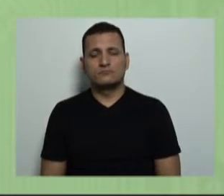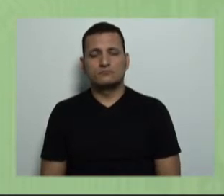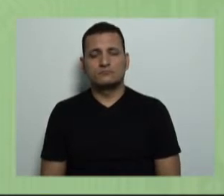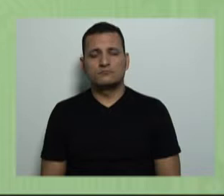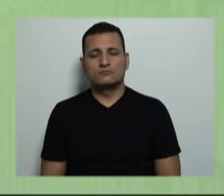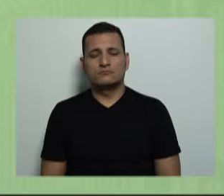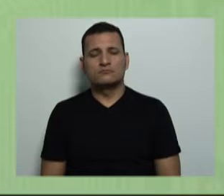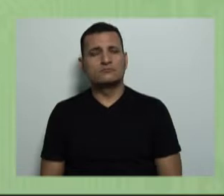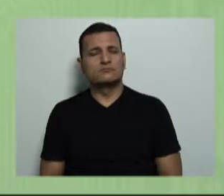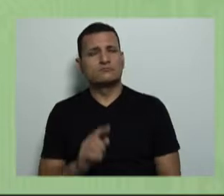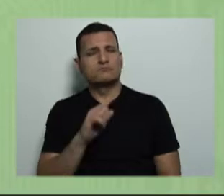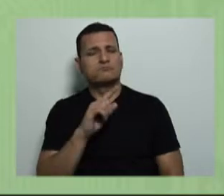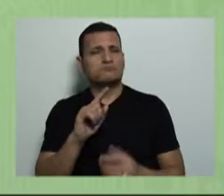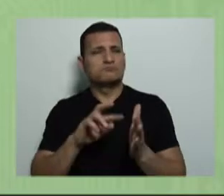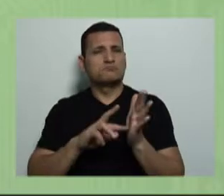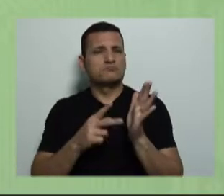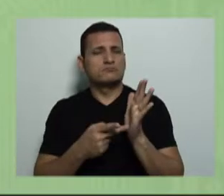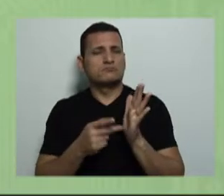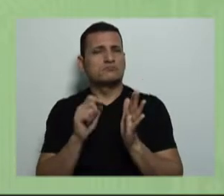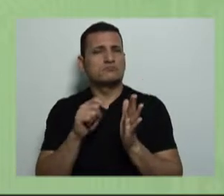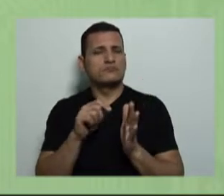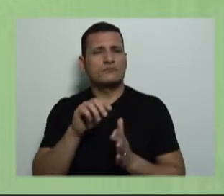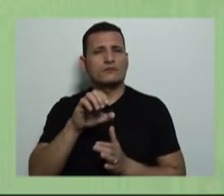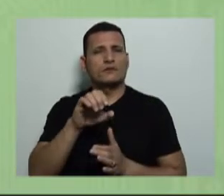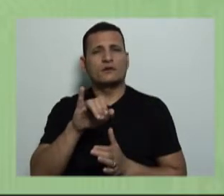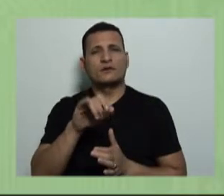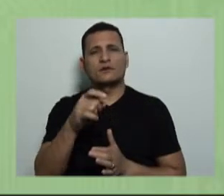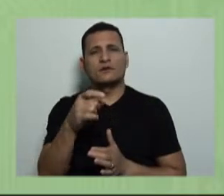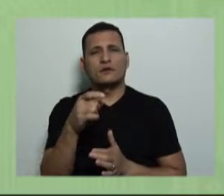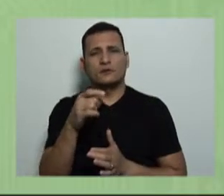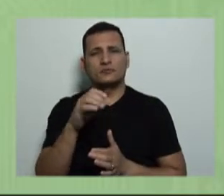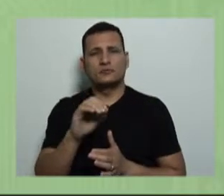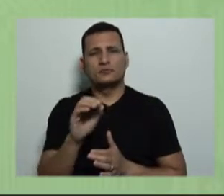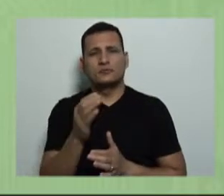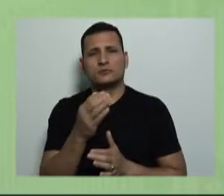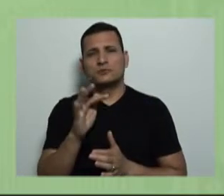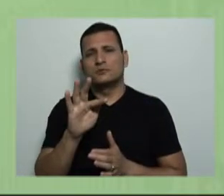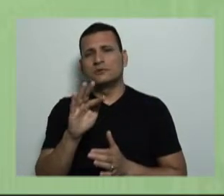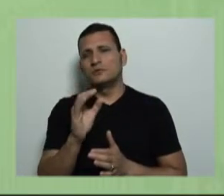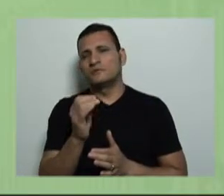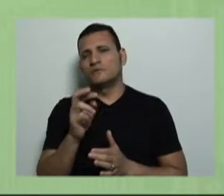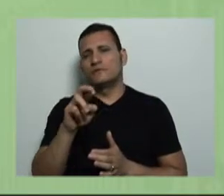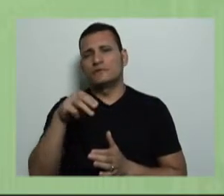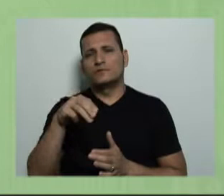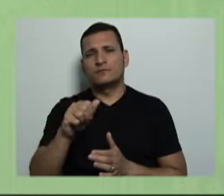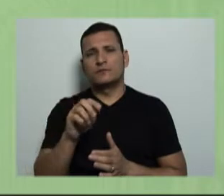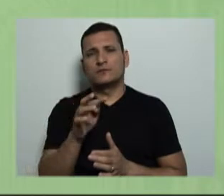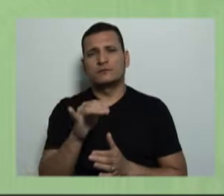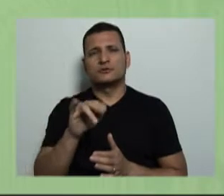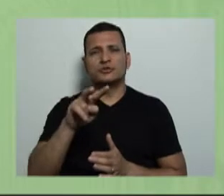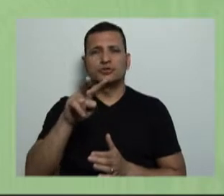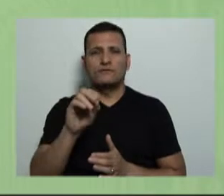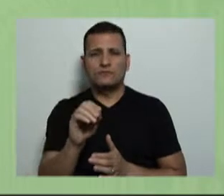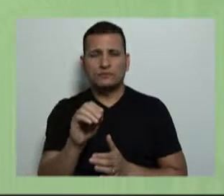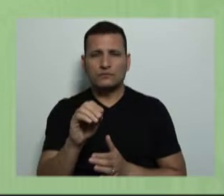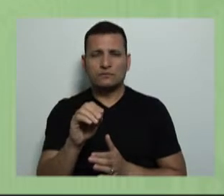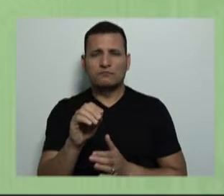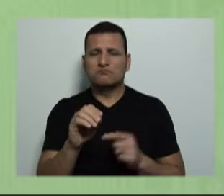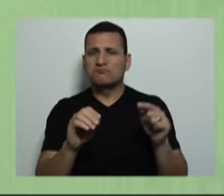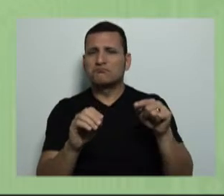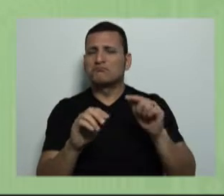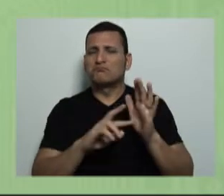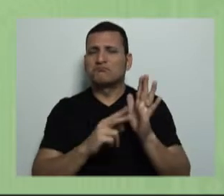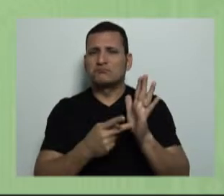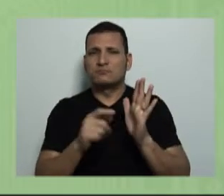Professor, mas o que isso quer dizer? O que seria eixo formativo do curso ao qual o educando estagiário frequenta?